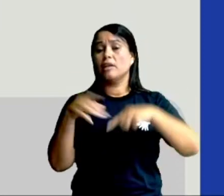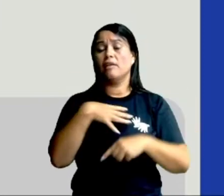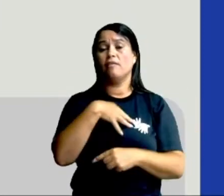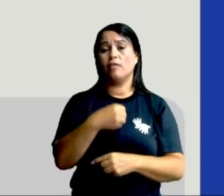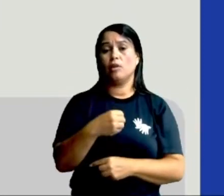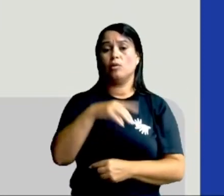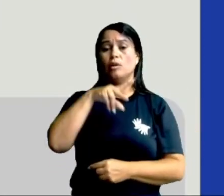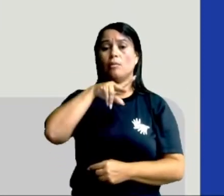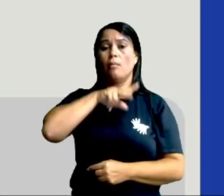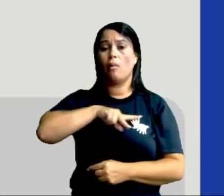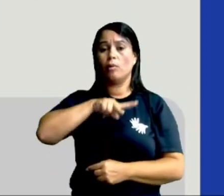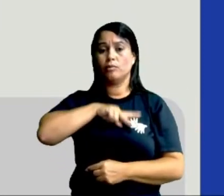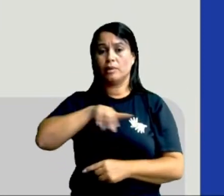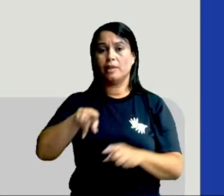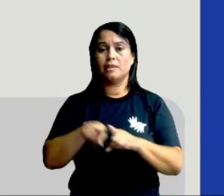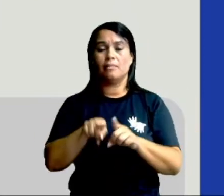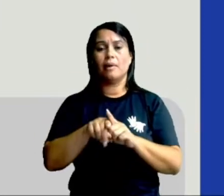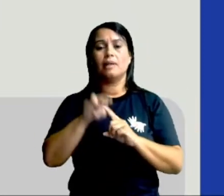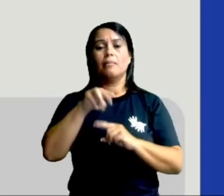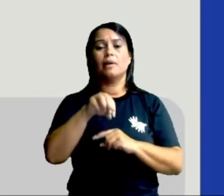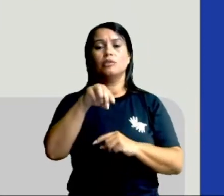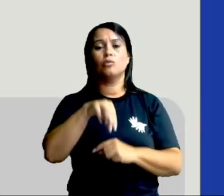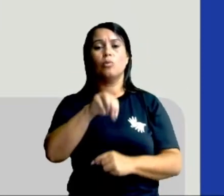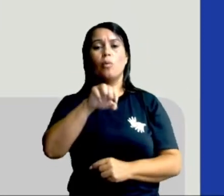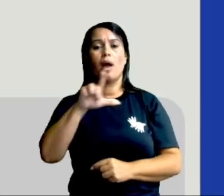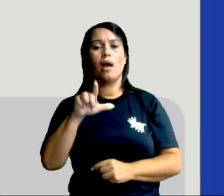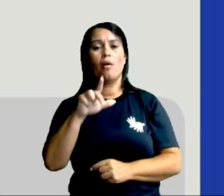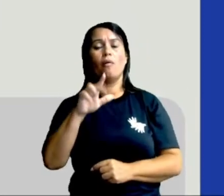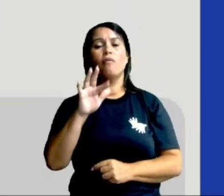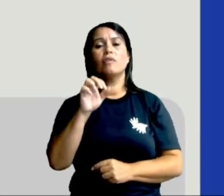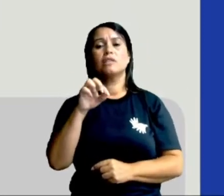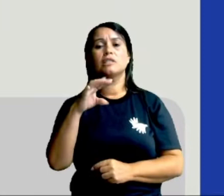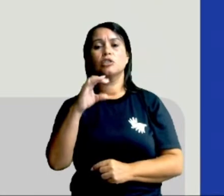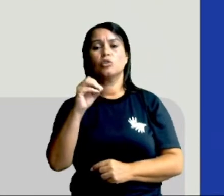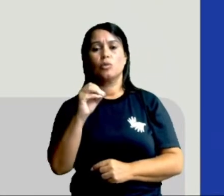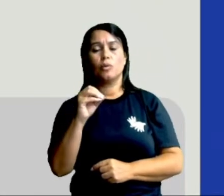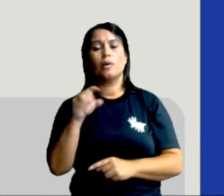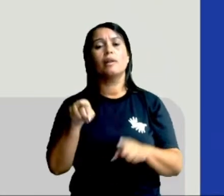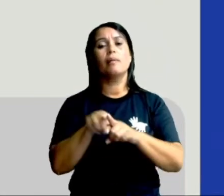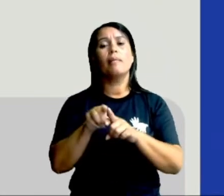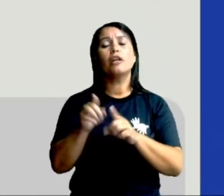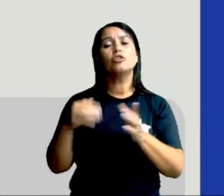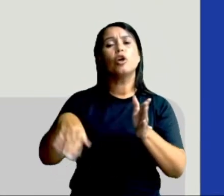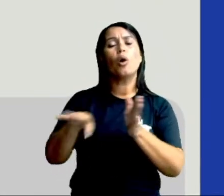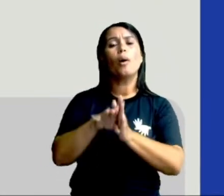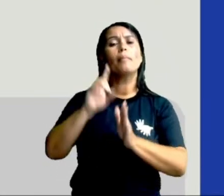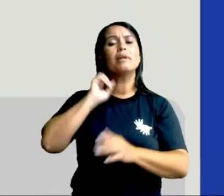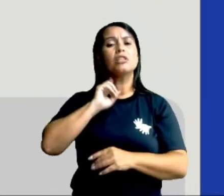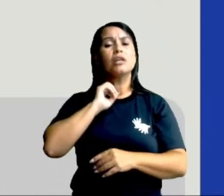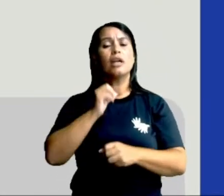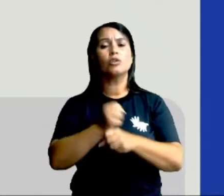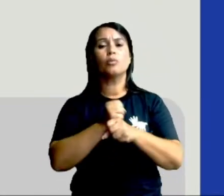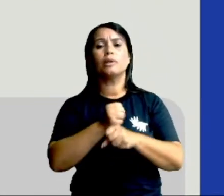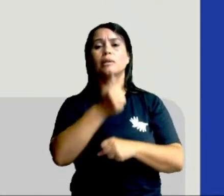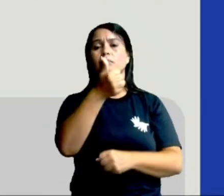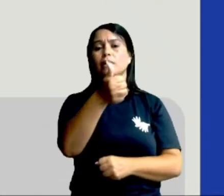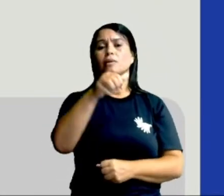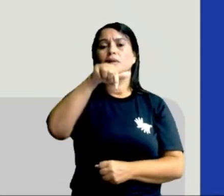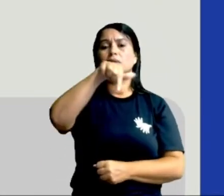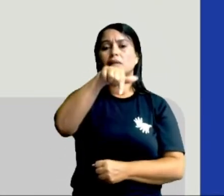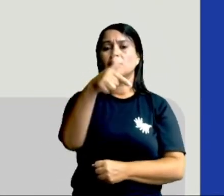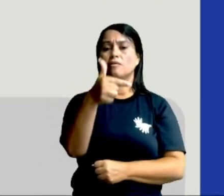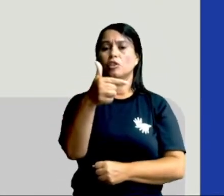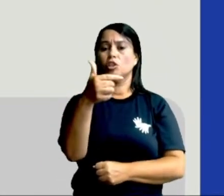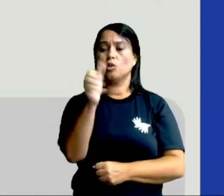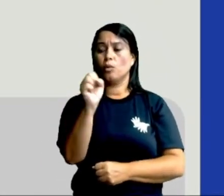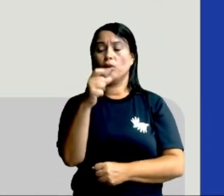português, Manuel Francisco Lisboa, mestre da carpintaria que chegou a Minas Gerais em 1728 e